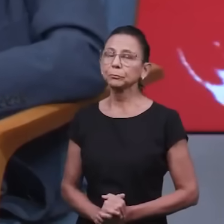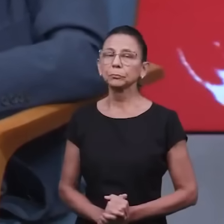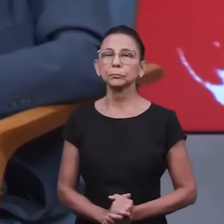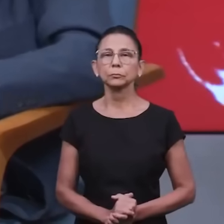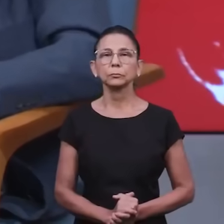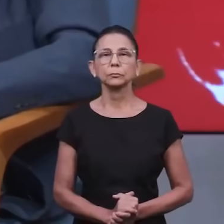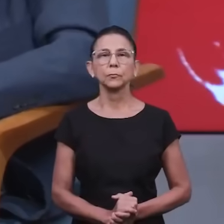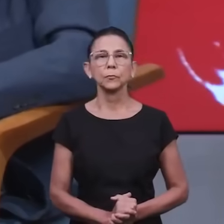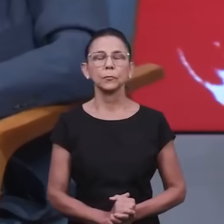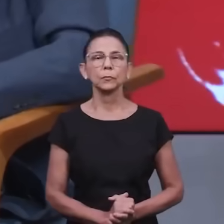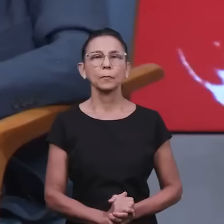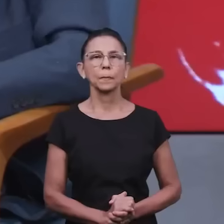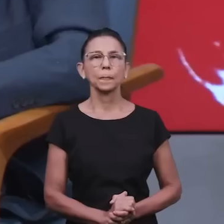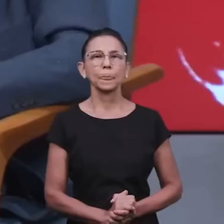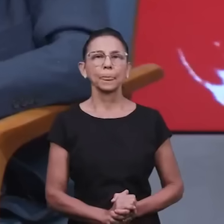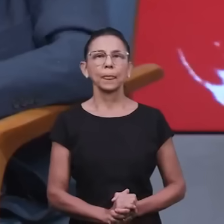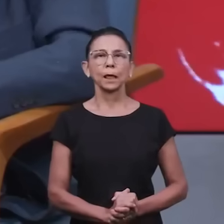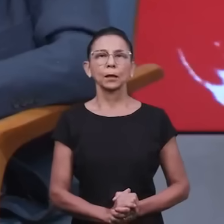que Paulo